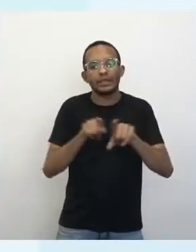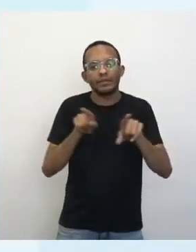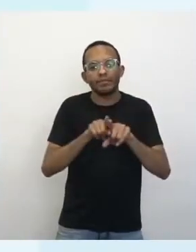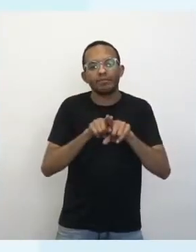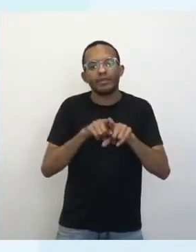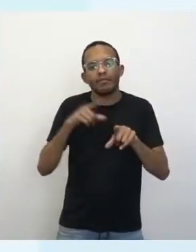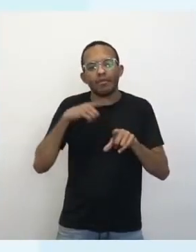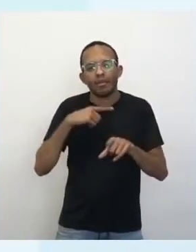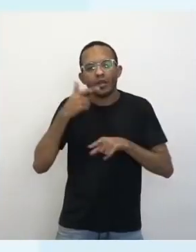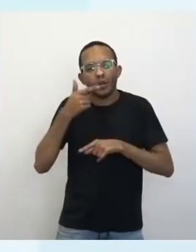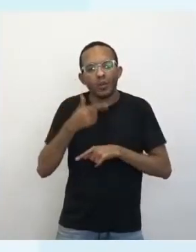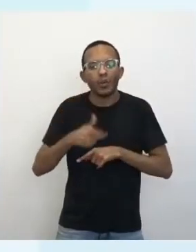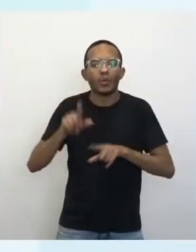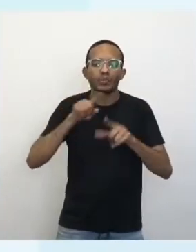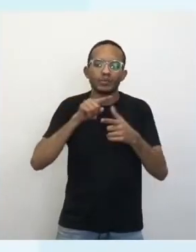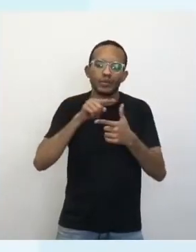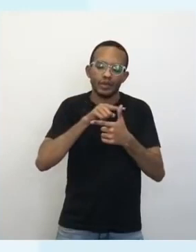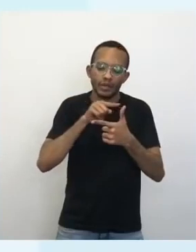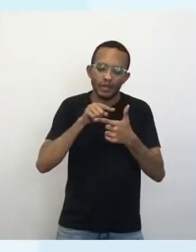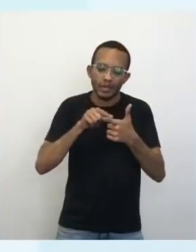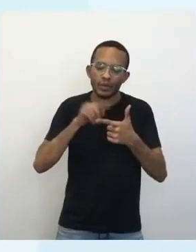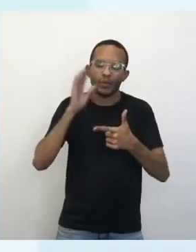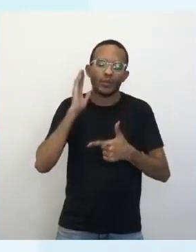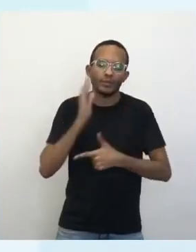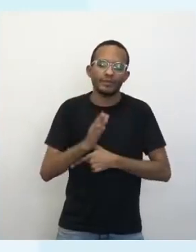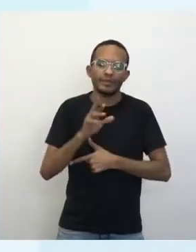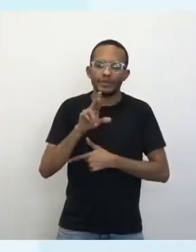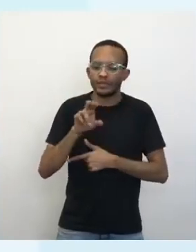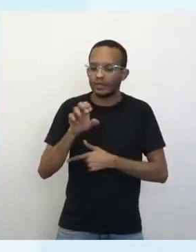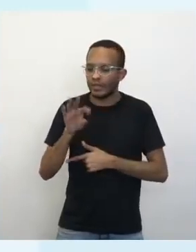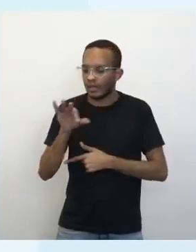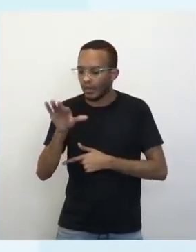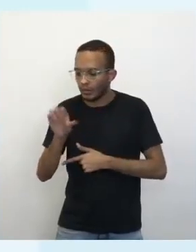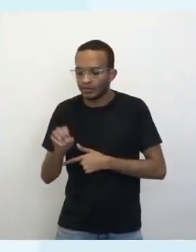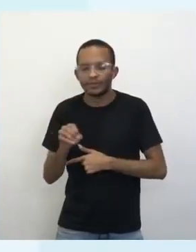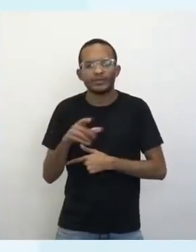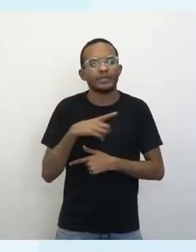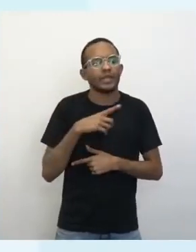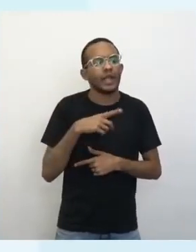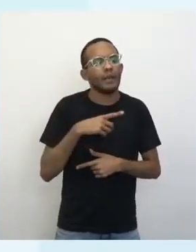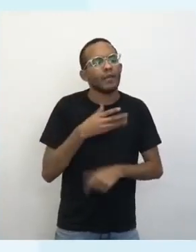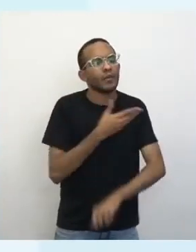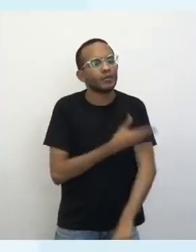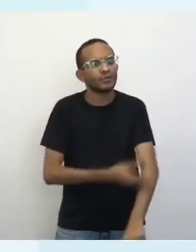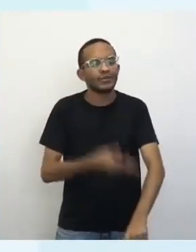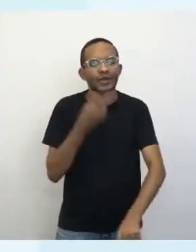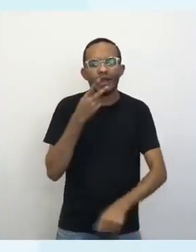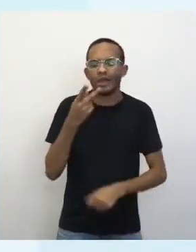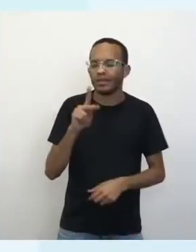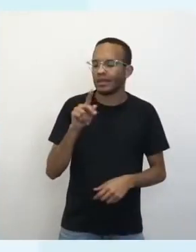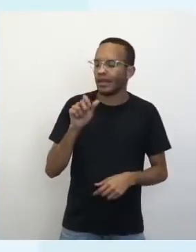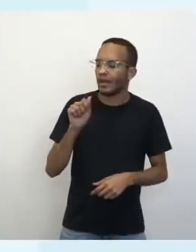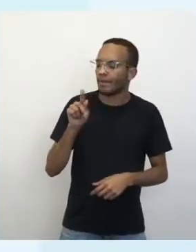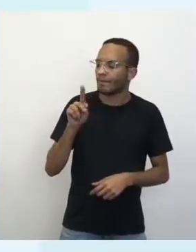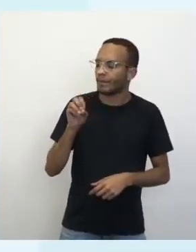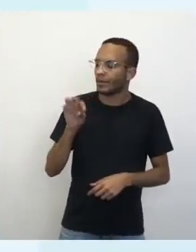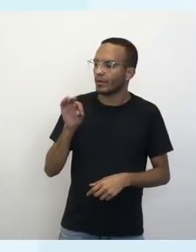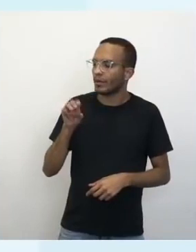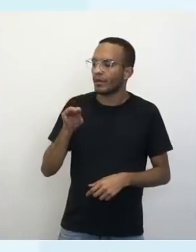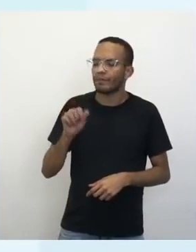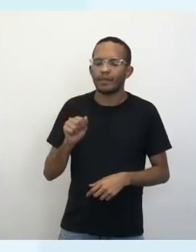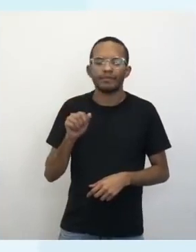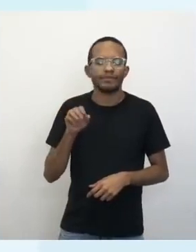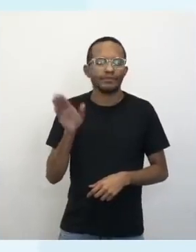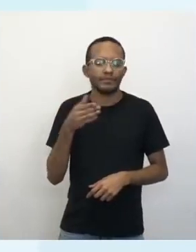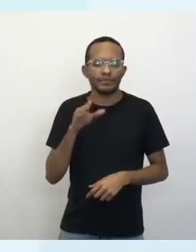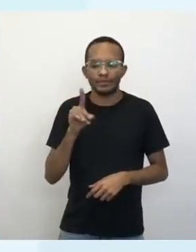um outro ângulo reto. Nós temos uma expressão para essa apótema da base. Aí você fala, professora, de onde que